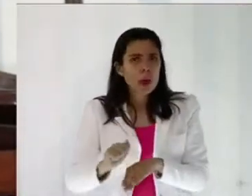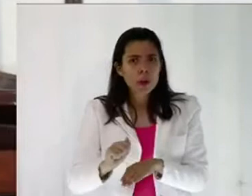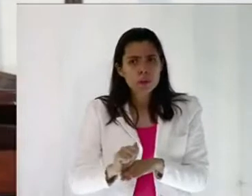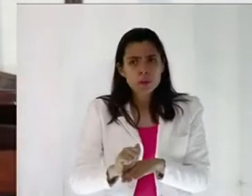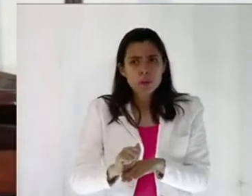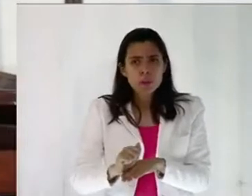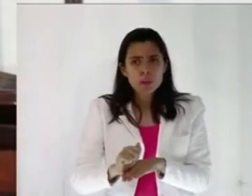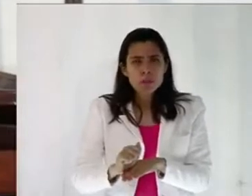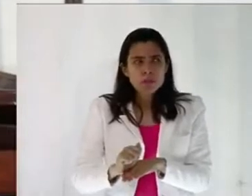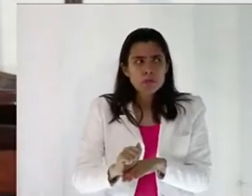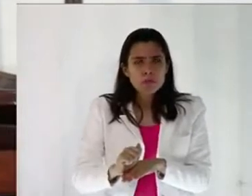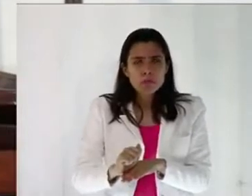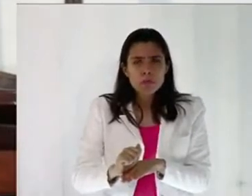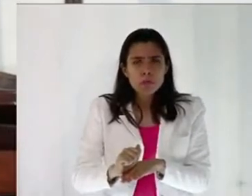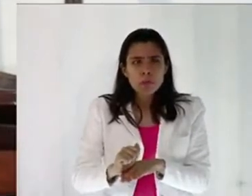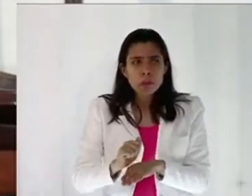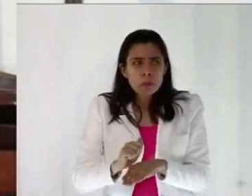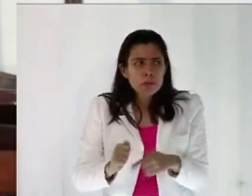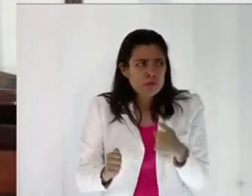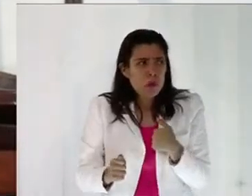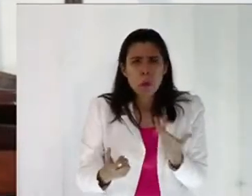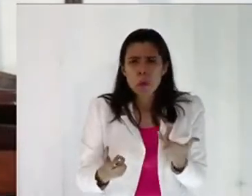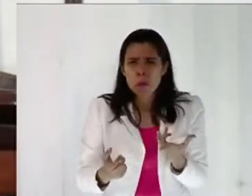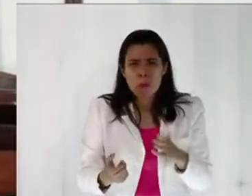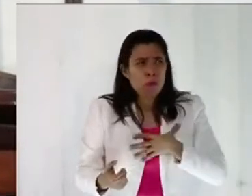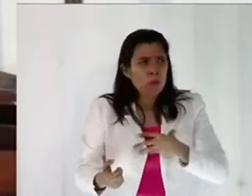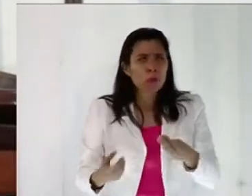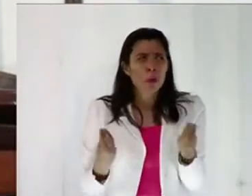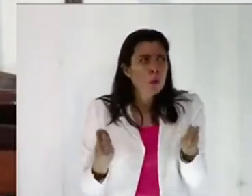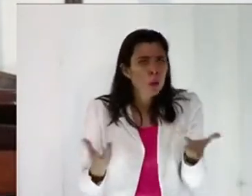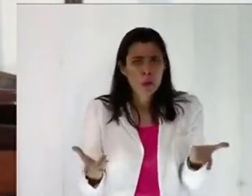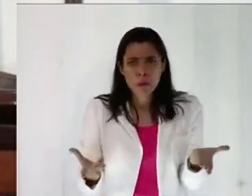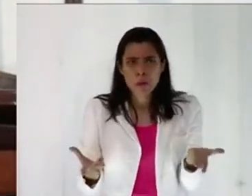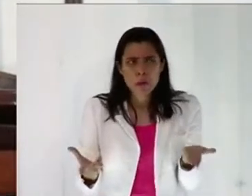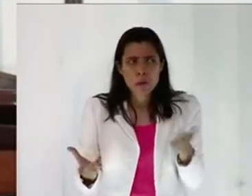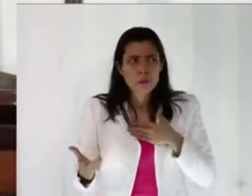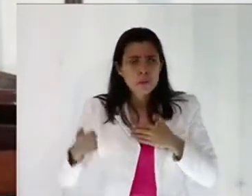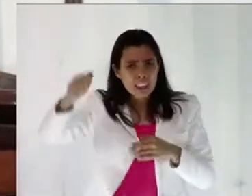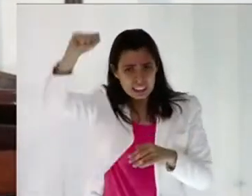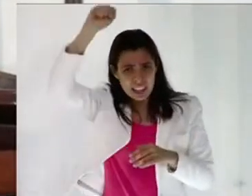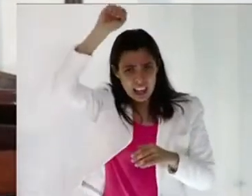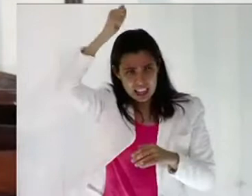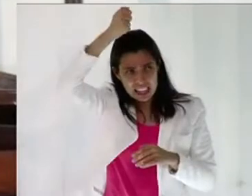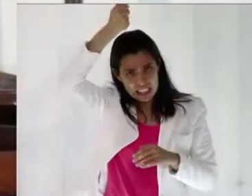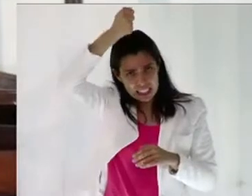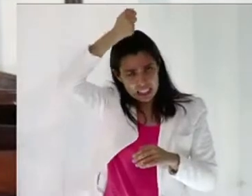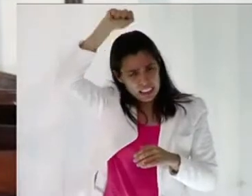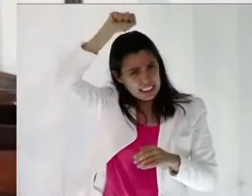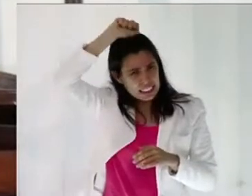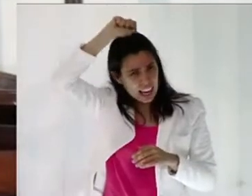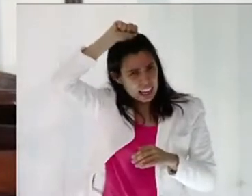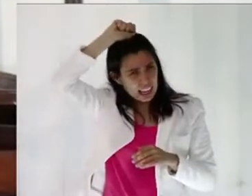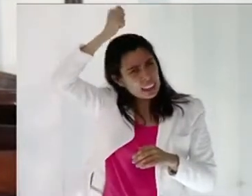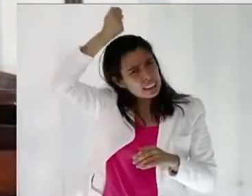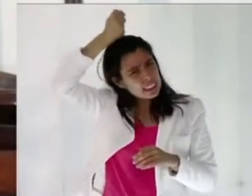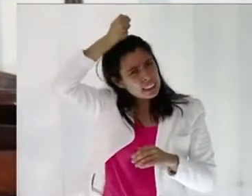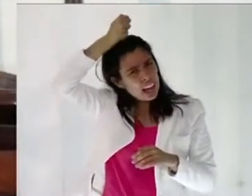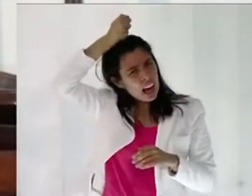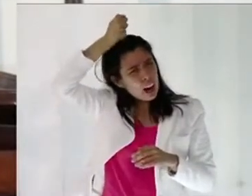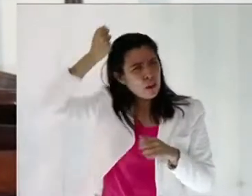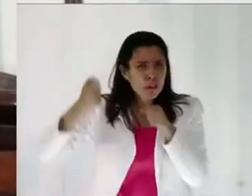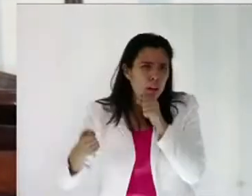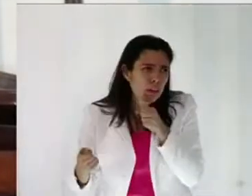esposa, que na época se chamava Sarai, concebemos uma criança. É bem verdade que nesse período eles moravam com o sobrinho